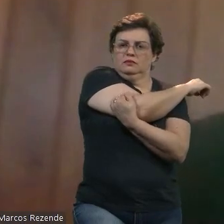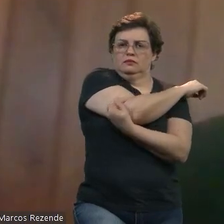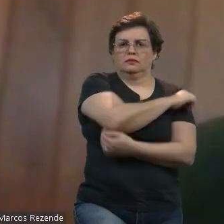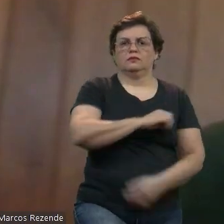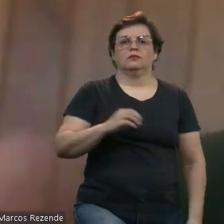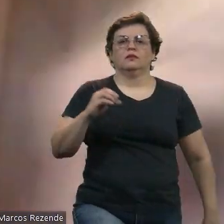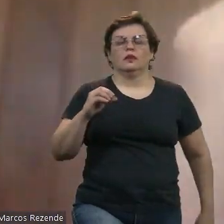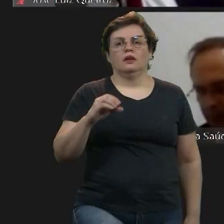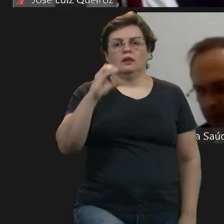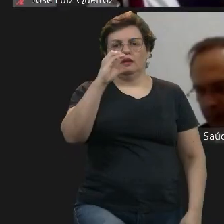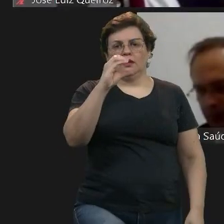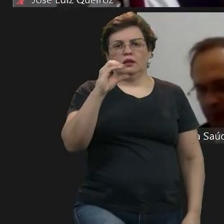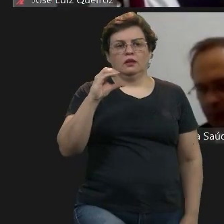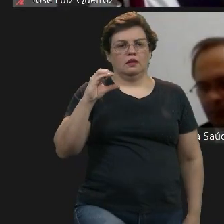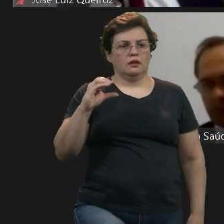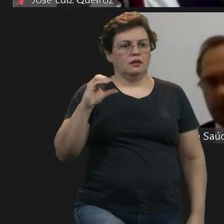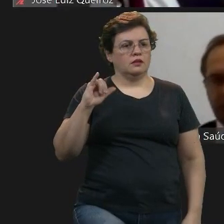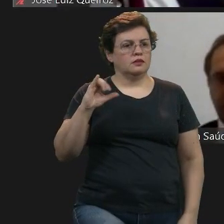Vereador Cícero do Ceasa.